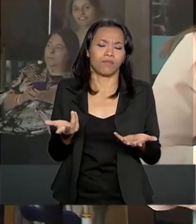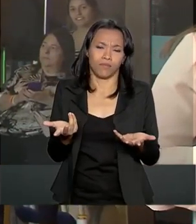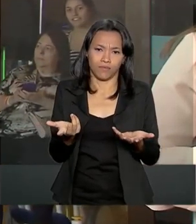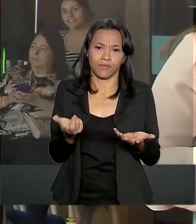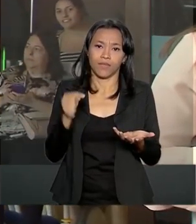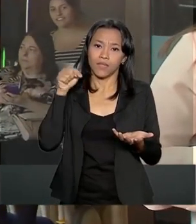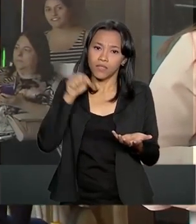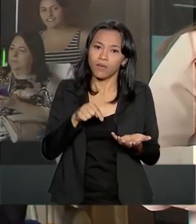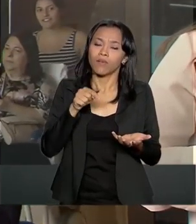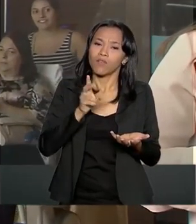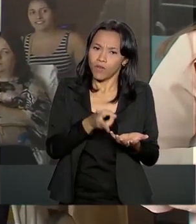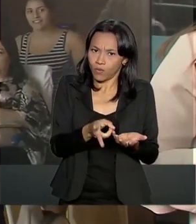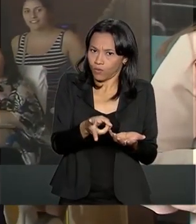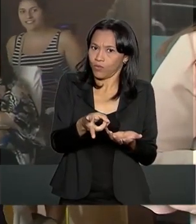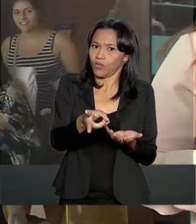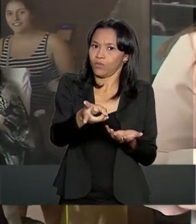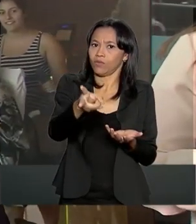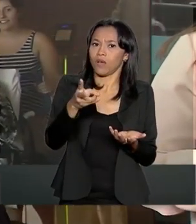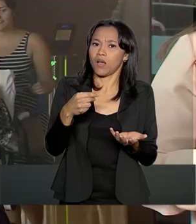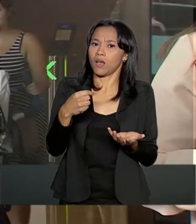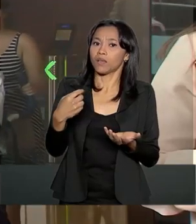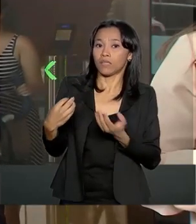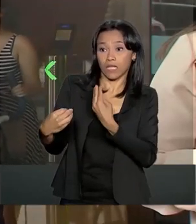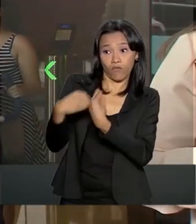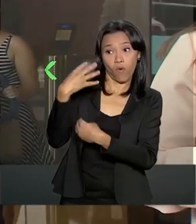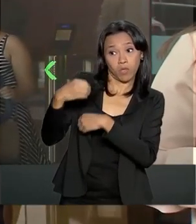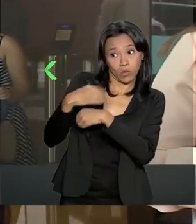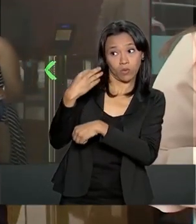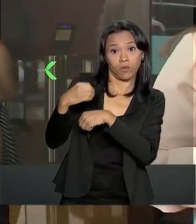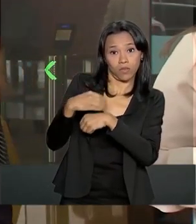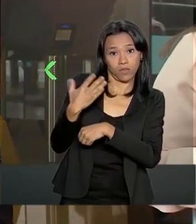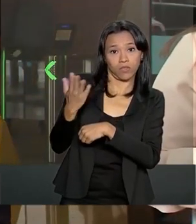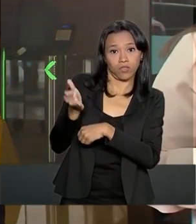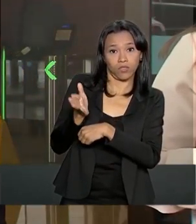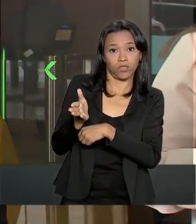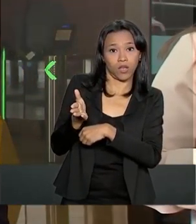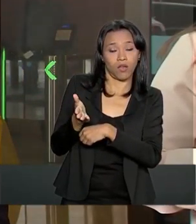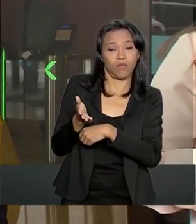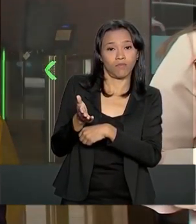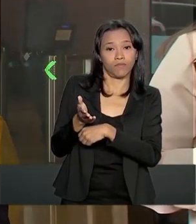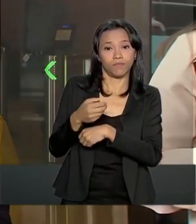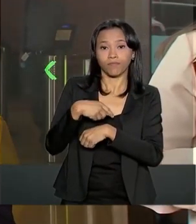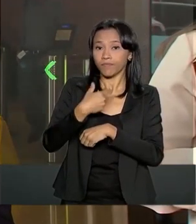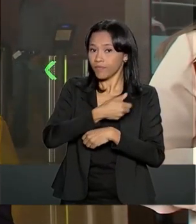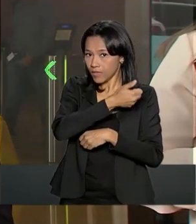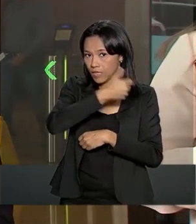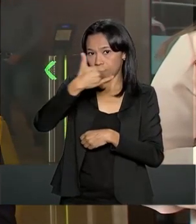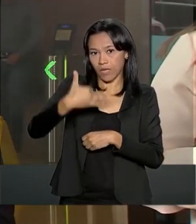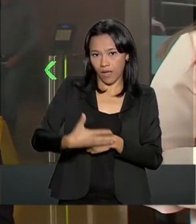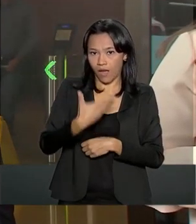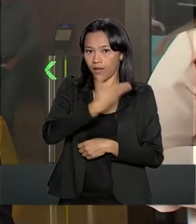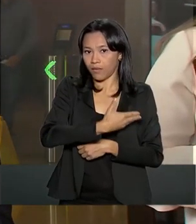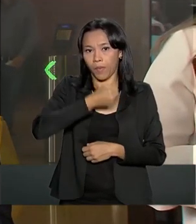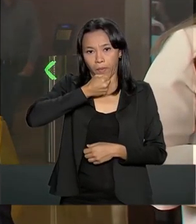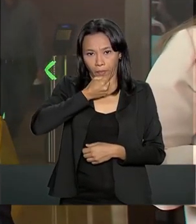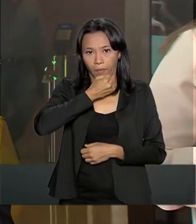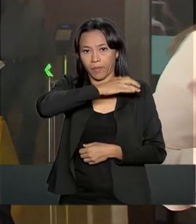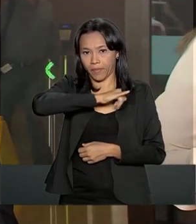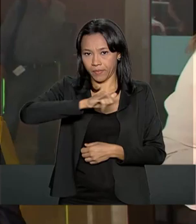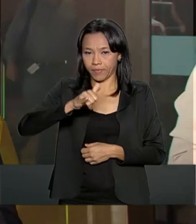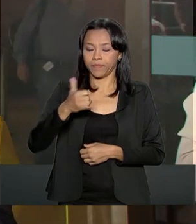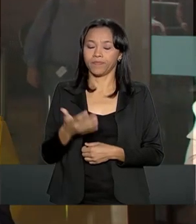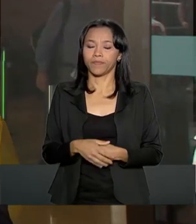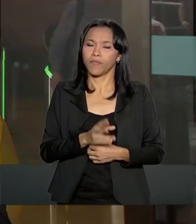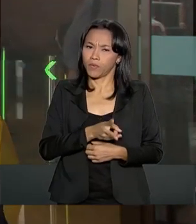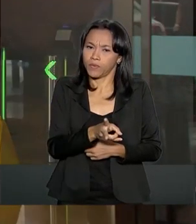médicos. Essa dieta ainda deve permanecer, segundo as informações que foram prestadas pelo porta-voz da presidência, durante algum